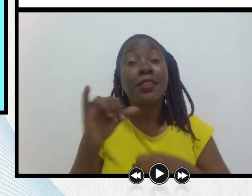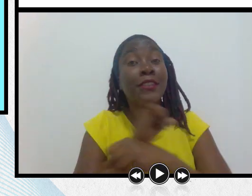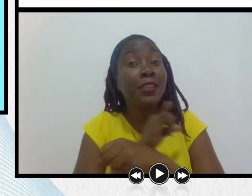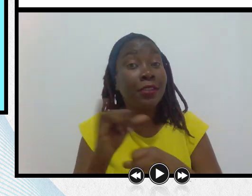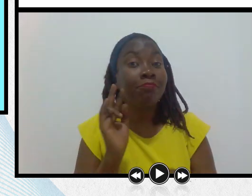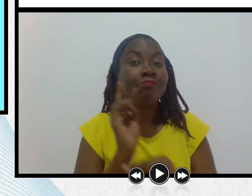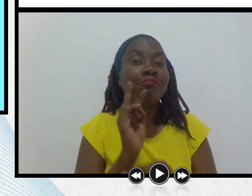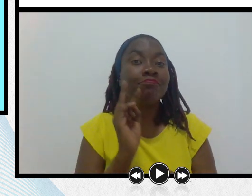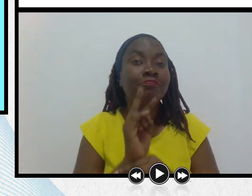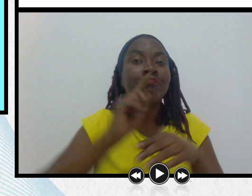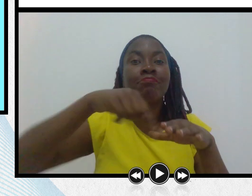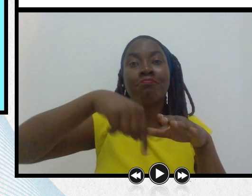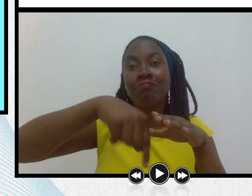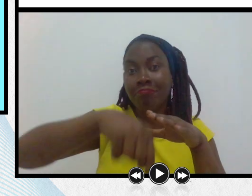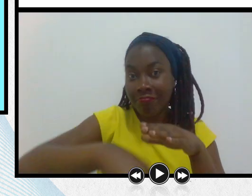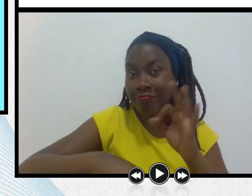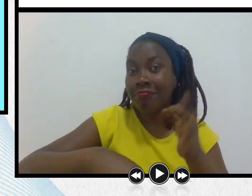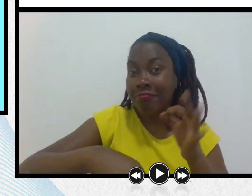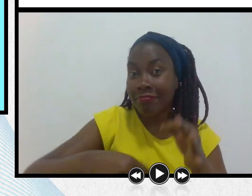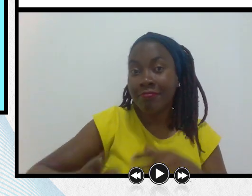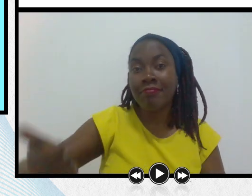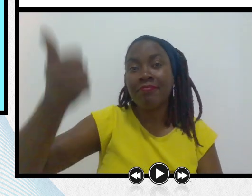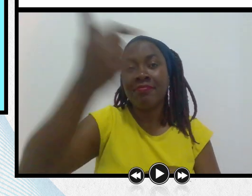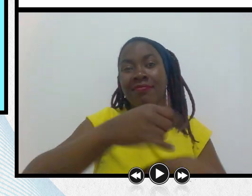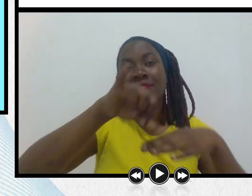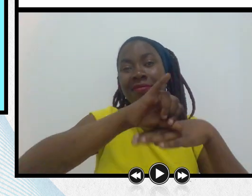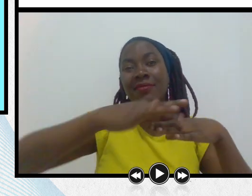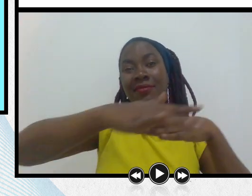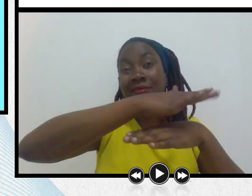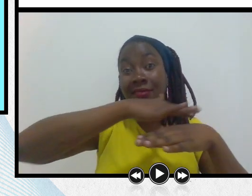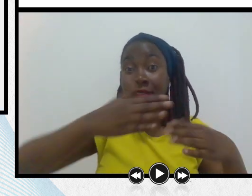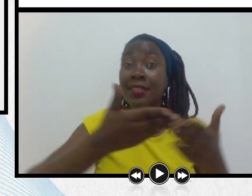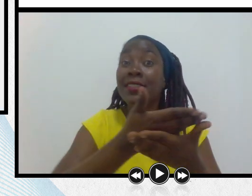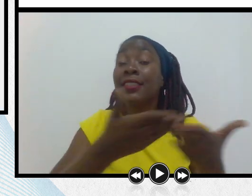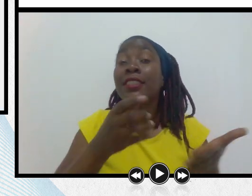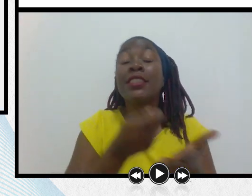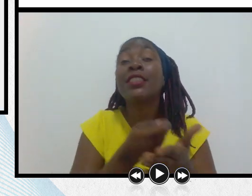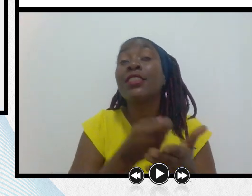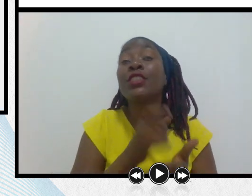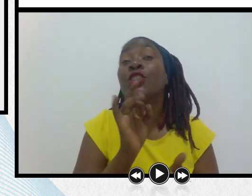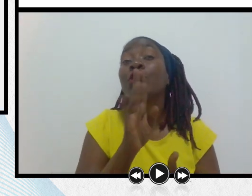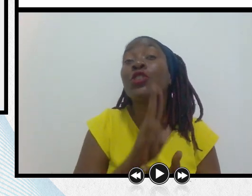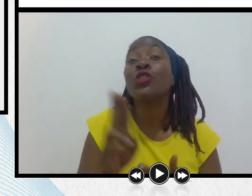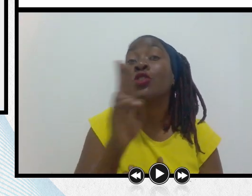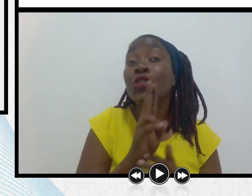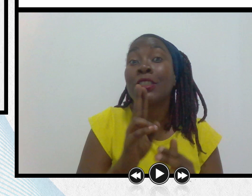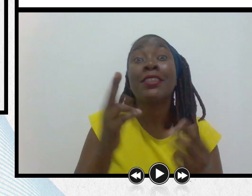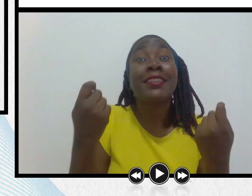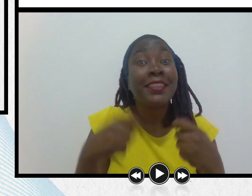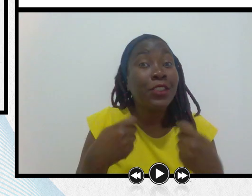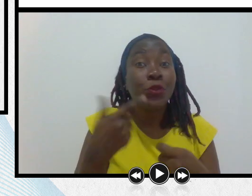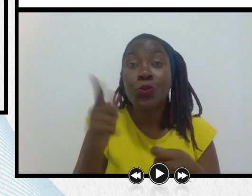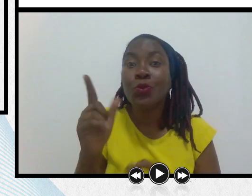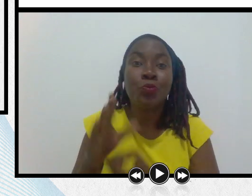alternativas que sejam protegidas, subterrâneas, né, em detrimento das superficiais, e essas só devem ser usadas quando realmente não